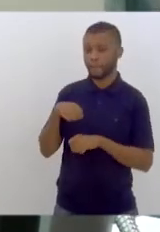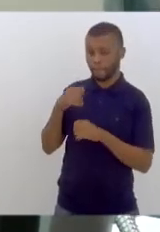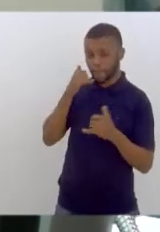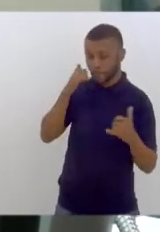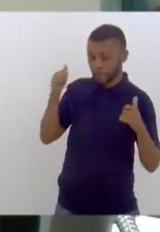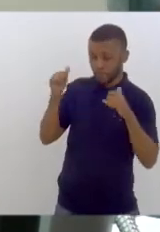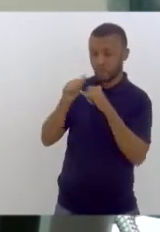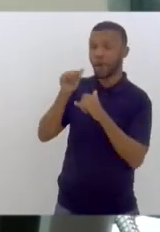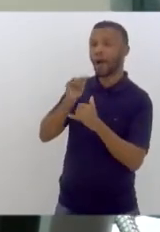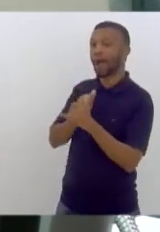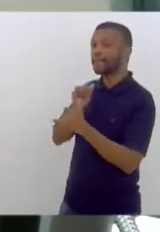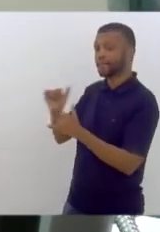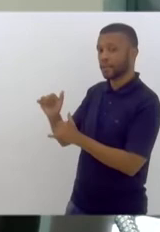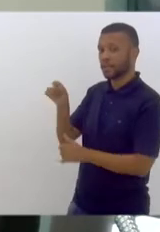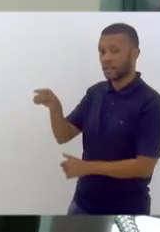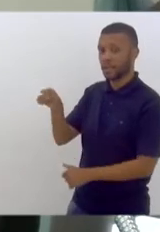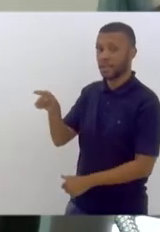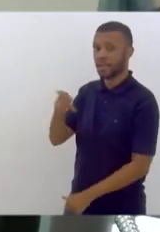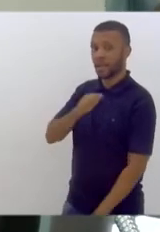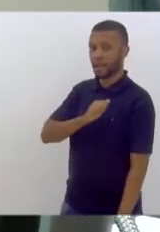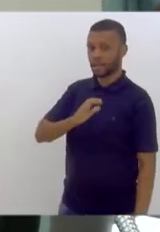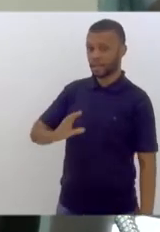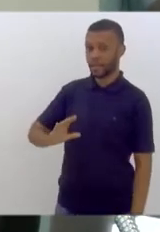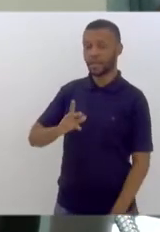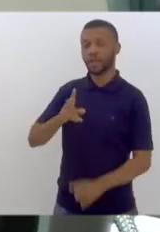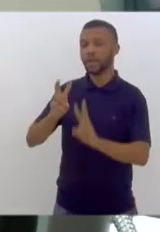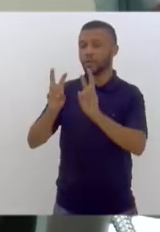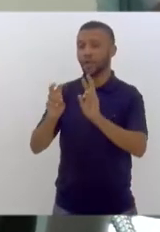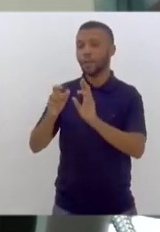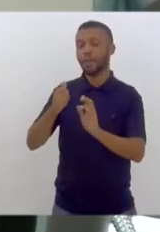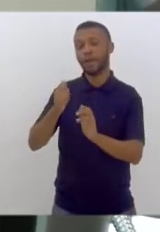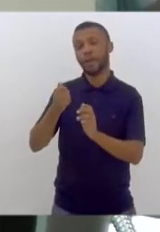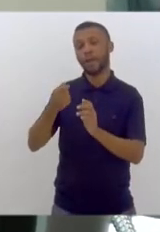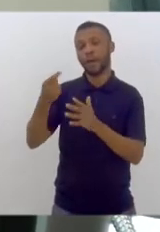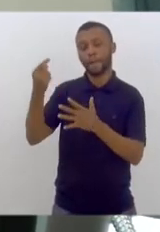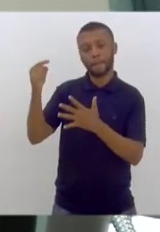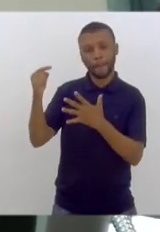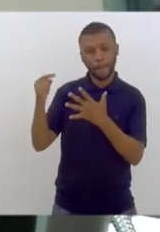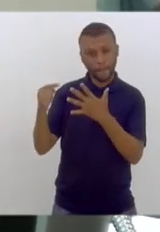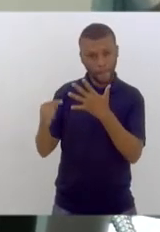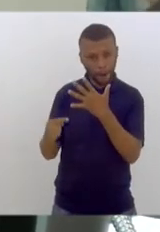mesmo que, quanto ao critério de